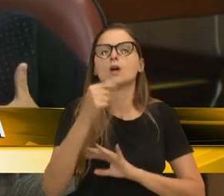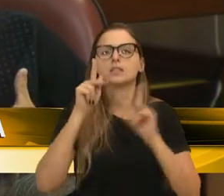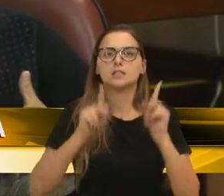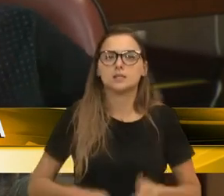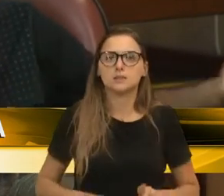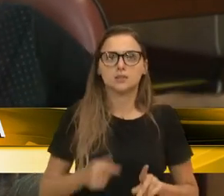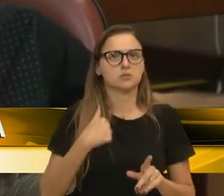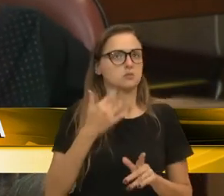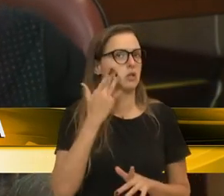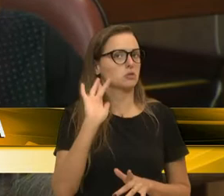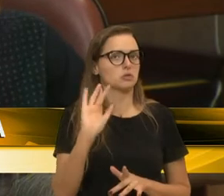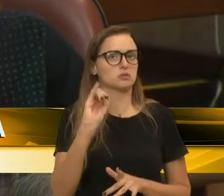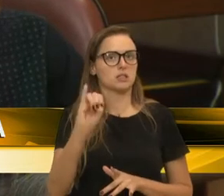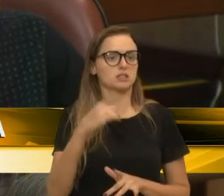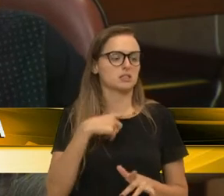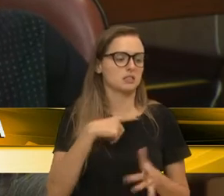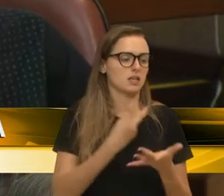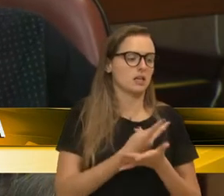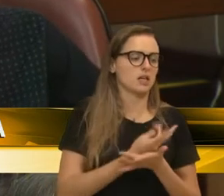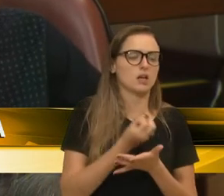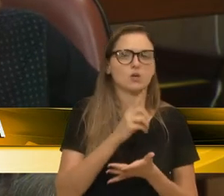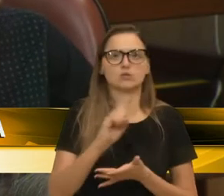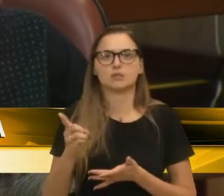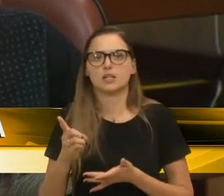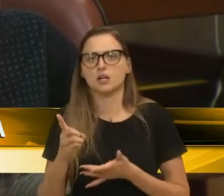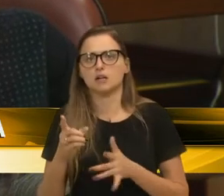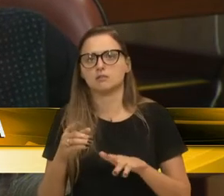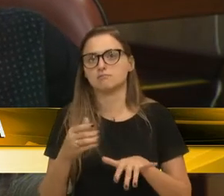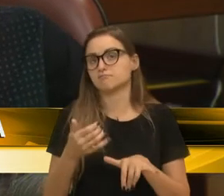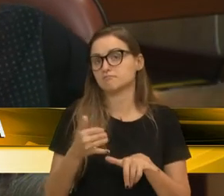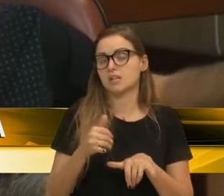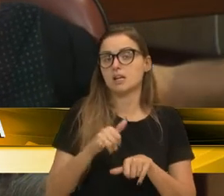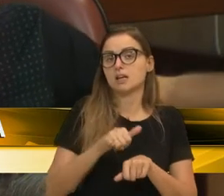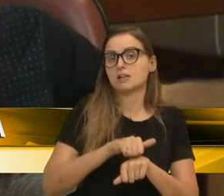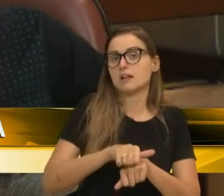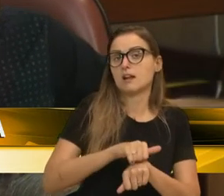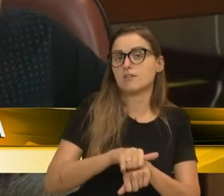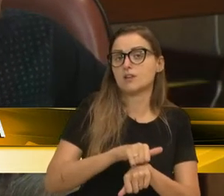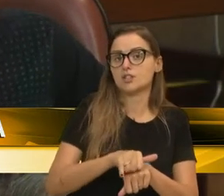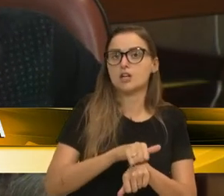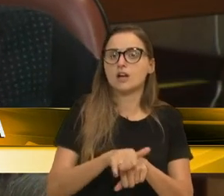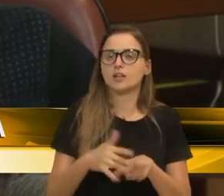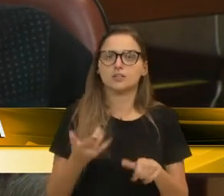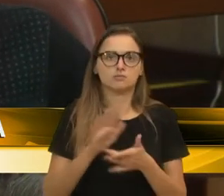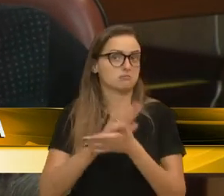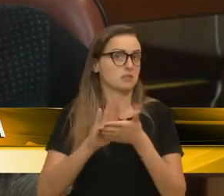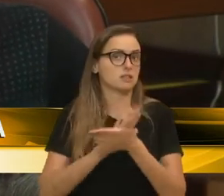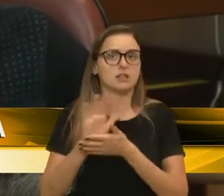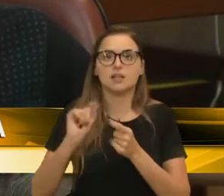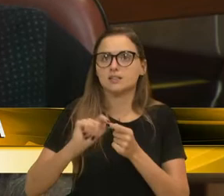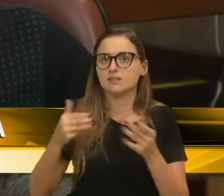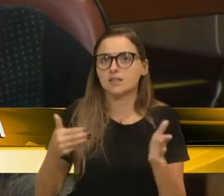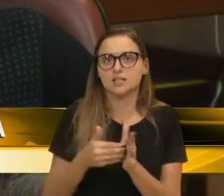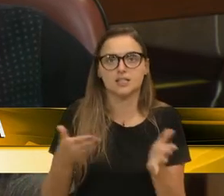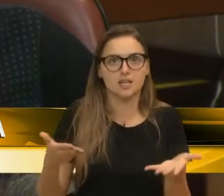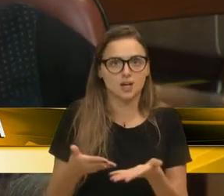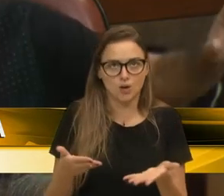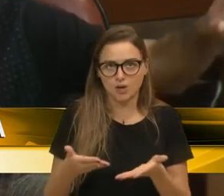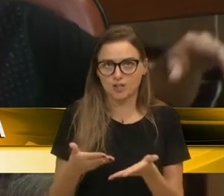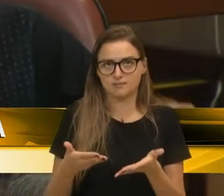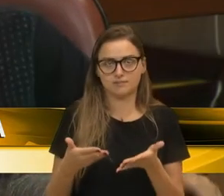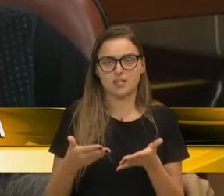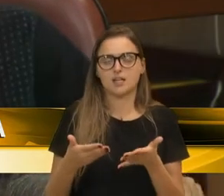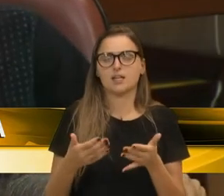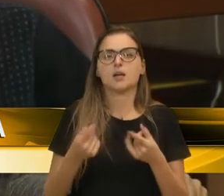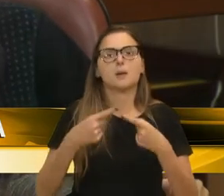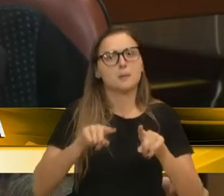não sei, até hoje eu não sei se tem ou não tem. Cadê o prefeito? Ele prometeu numa época e agora não faz nada? Então, é lamentável, vereador, mas